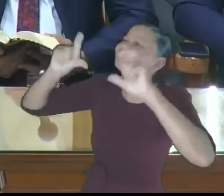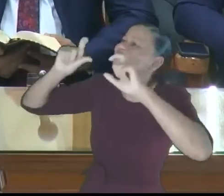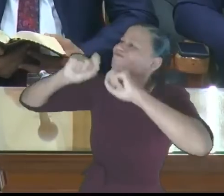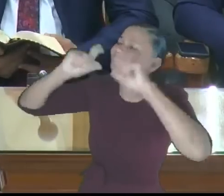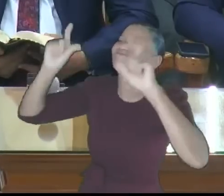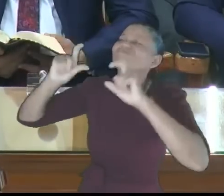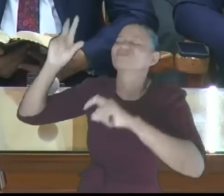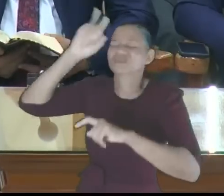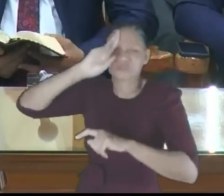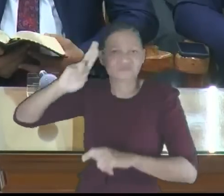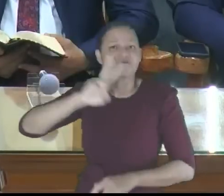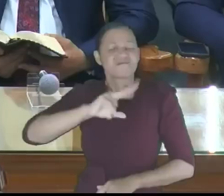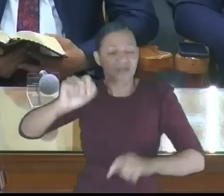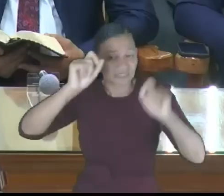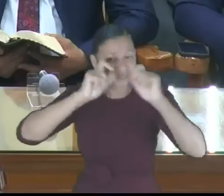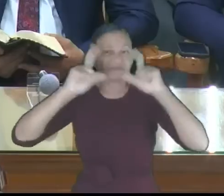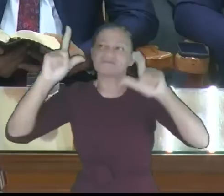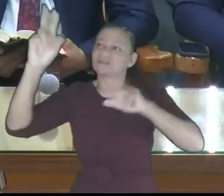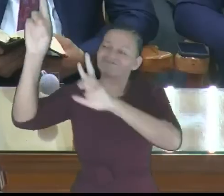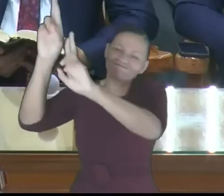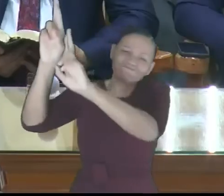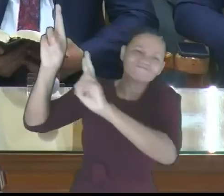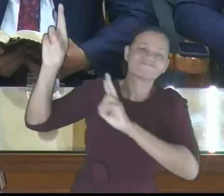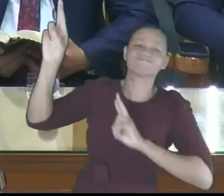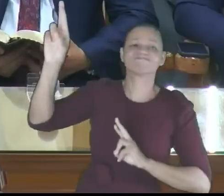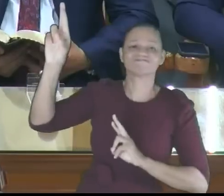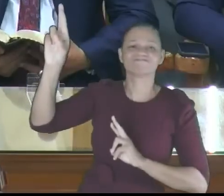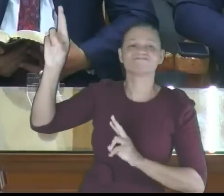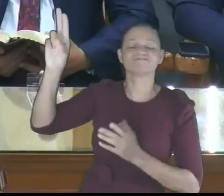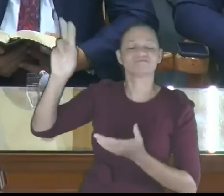vai despertar e vai responder.